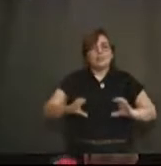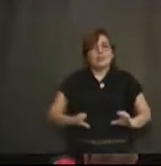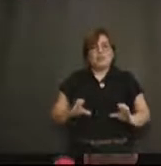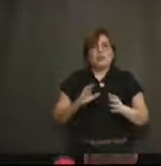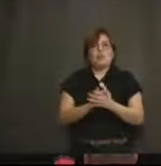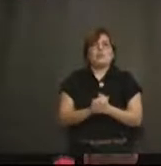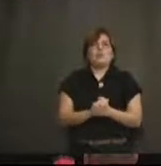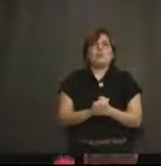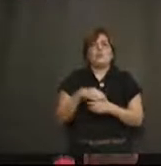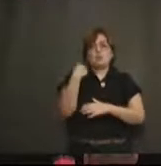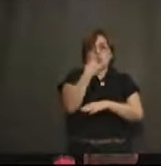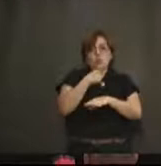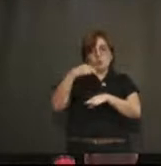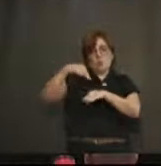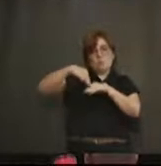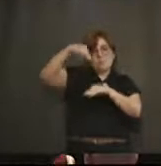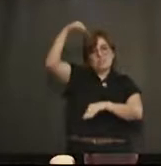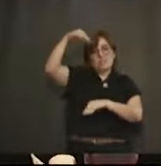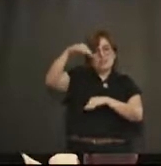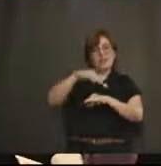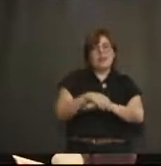do nosso mestrado em